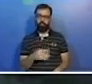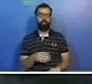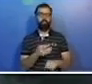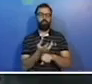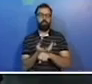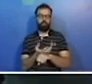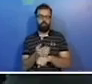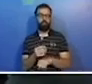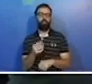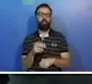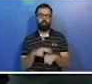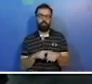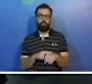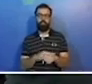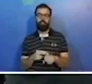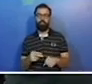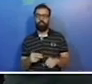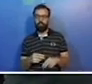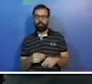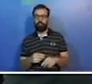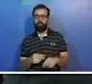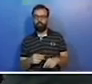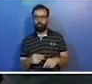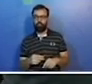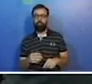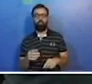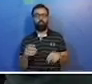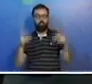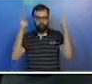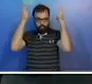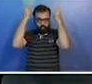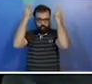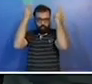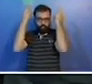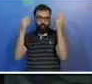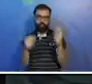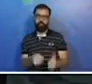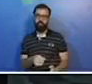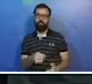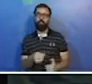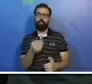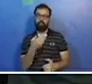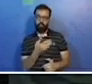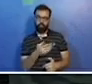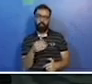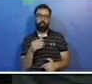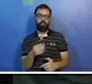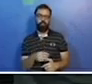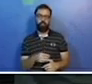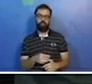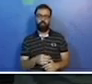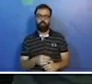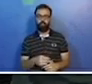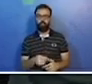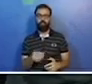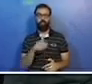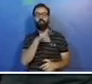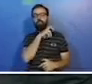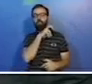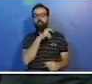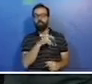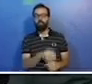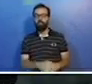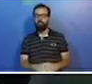pasto, consumidor primário ainda o coelho, consumidor secundário a